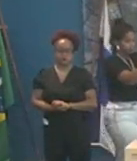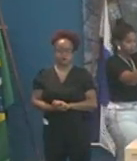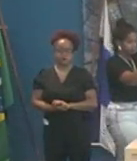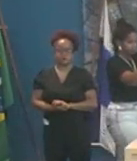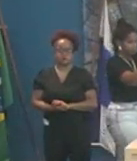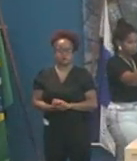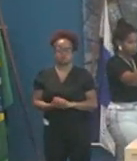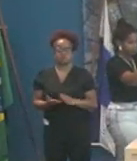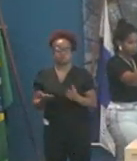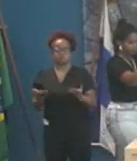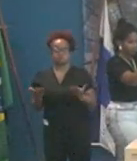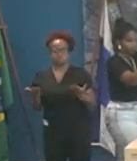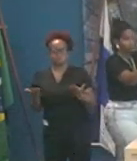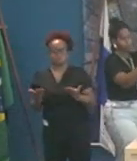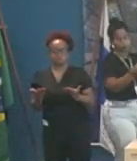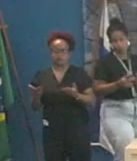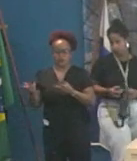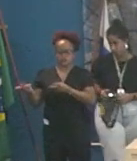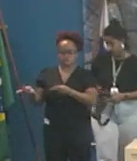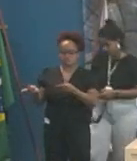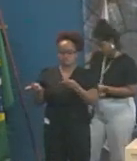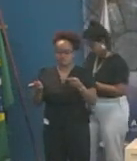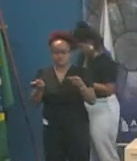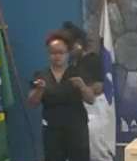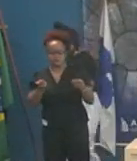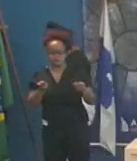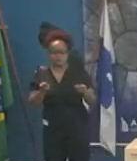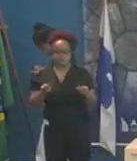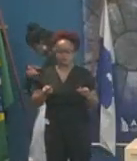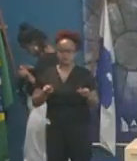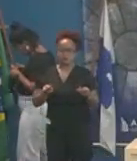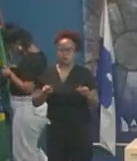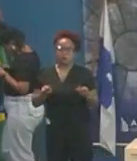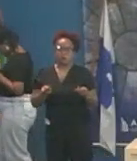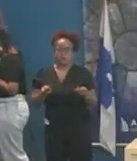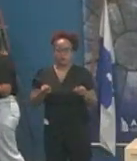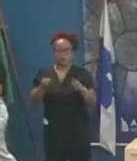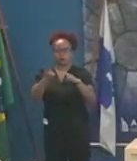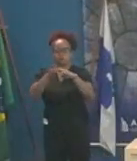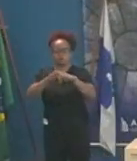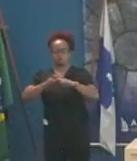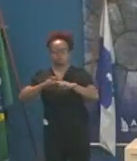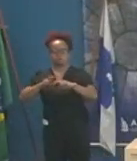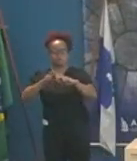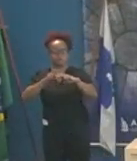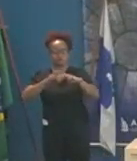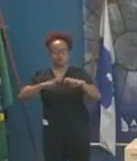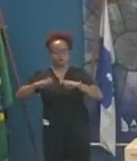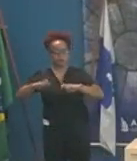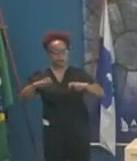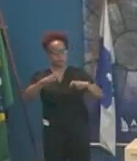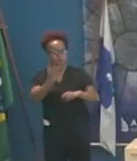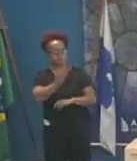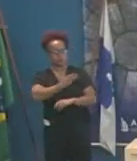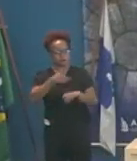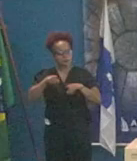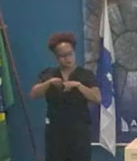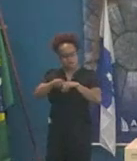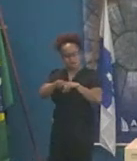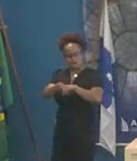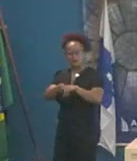Queria aqui convidar para compor a mesa também o meu amigo, meu